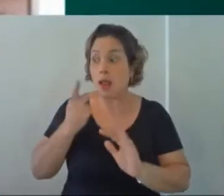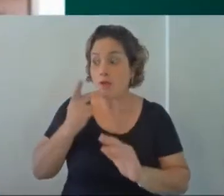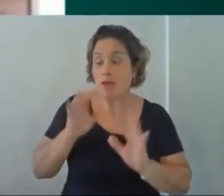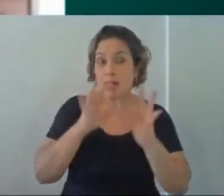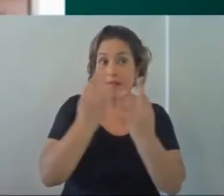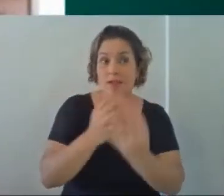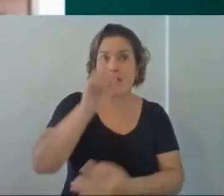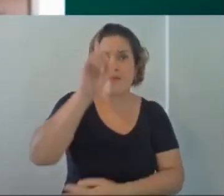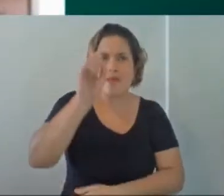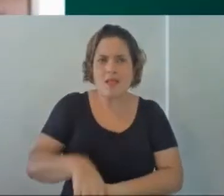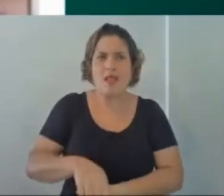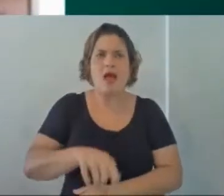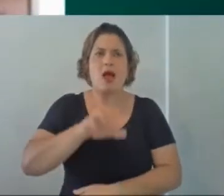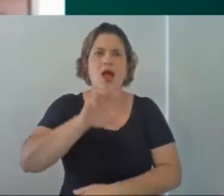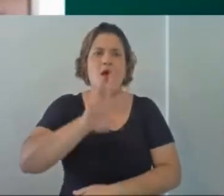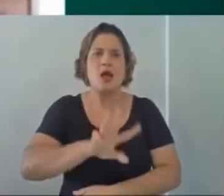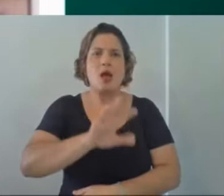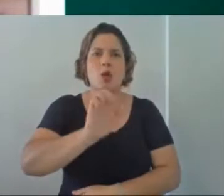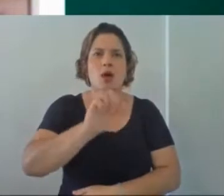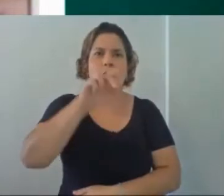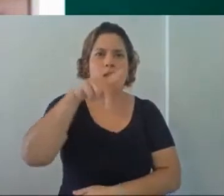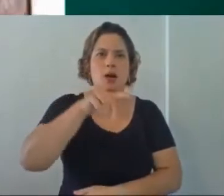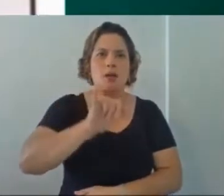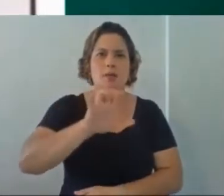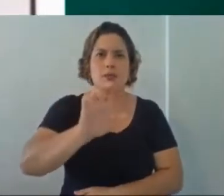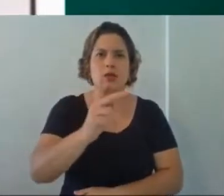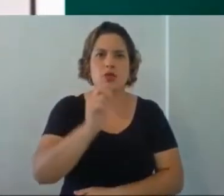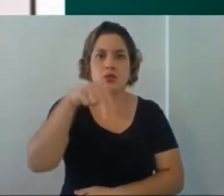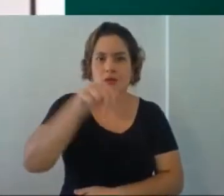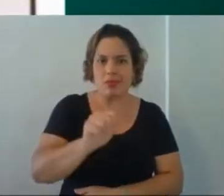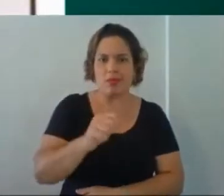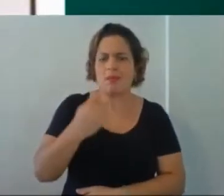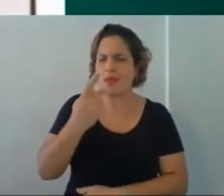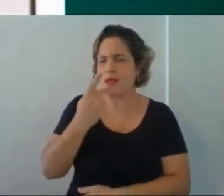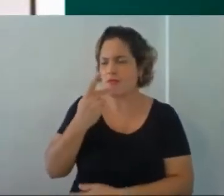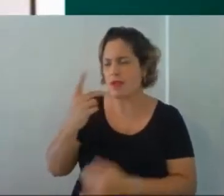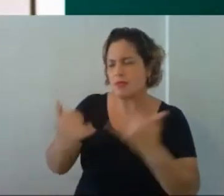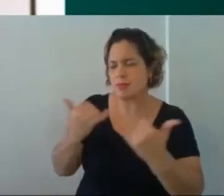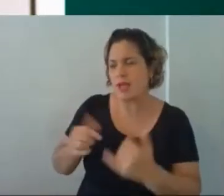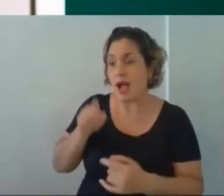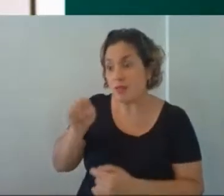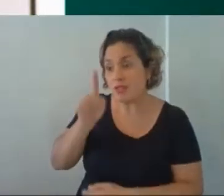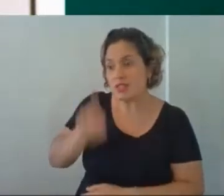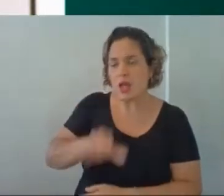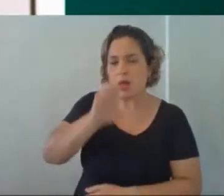informação de falar que nós somos o Apixana, né? E ela brincava comigo, ela